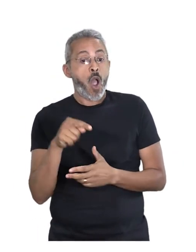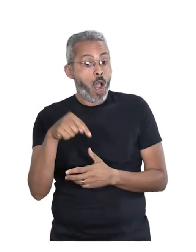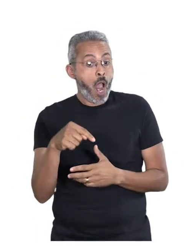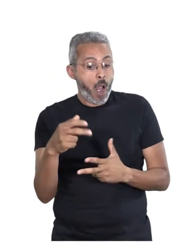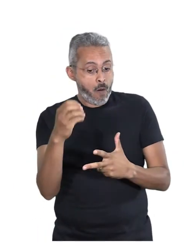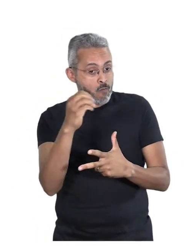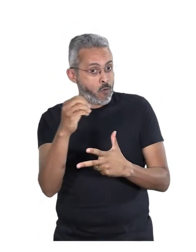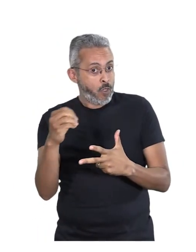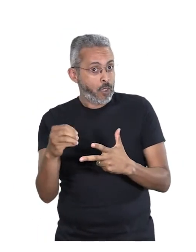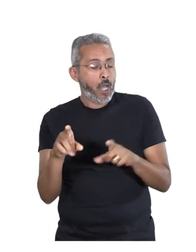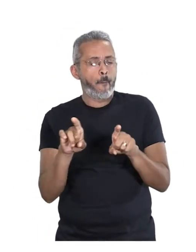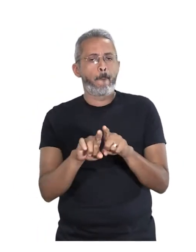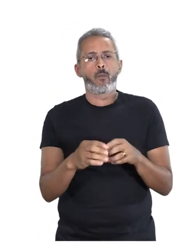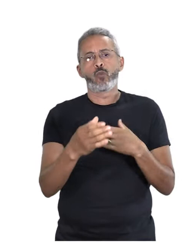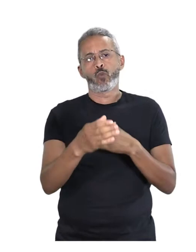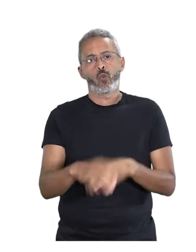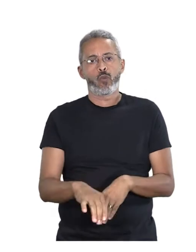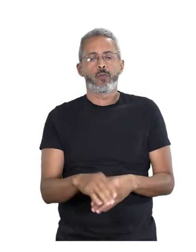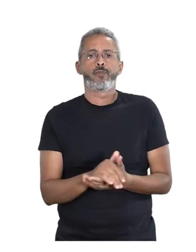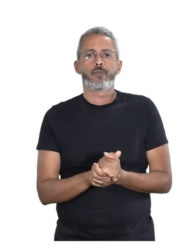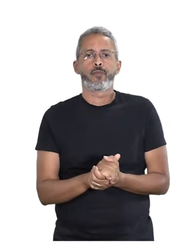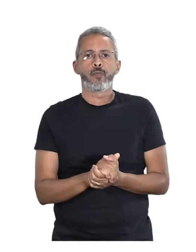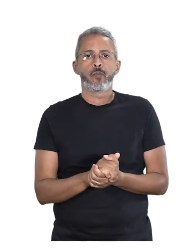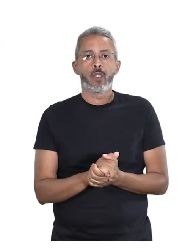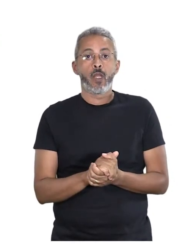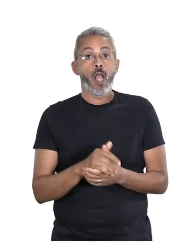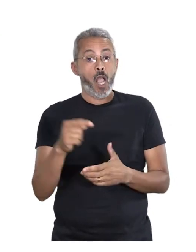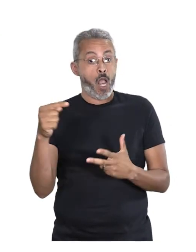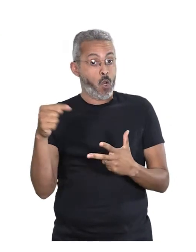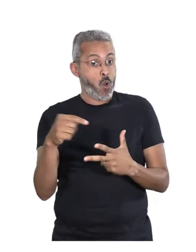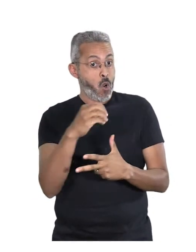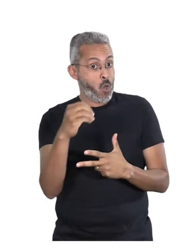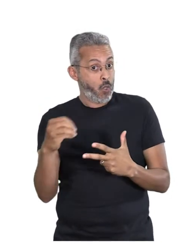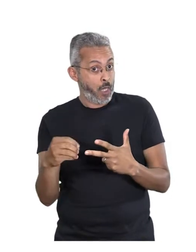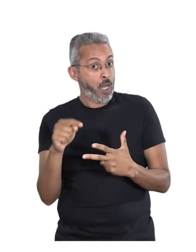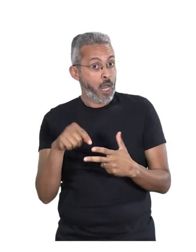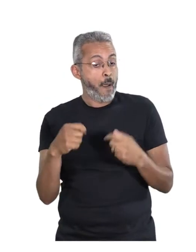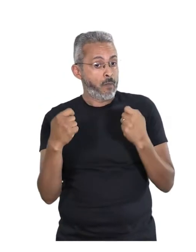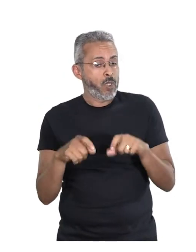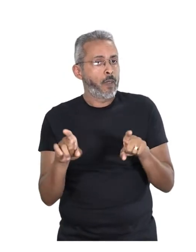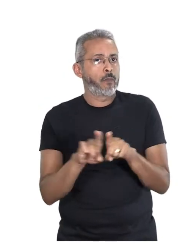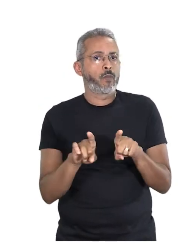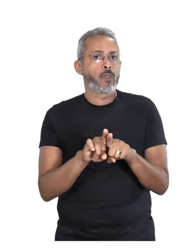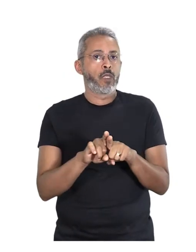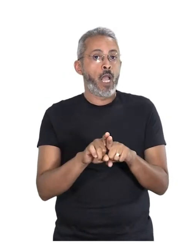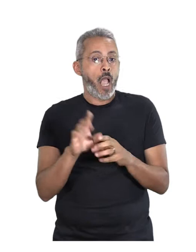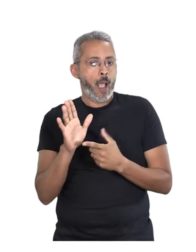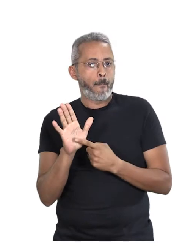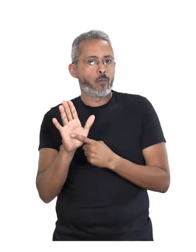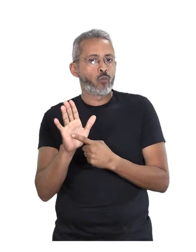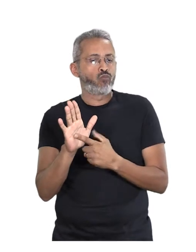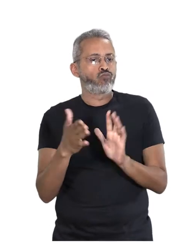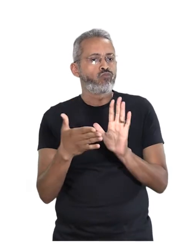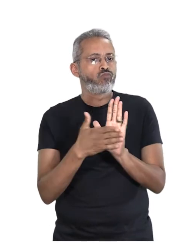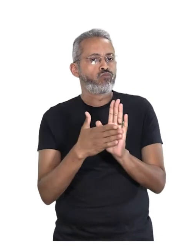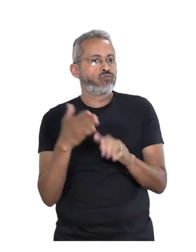aqueles que são exigidos nos concursos e no Enem. No caso específico do Enem, é necessário também apresentar